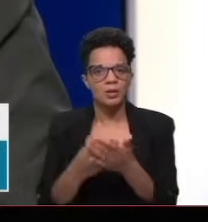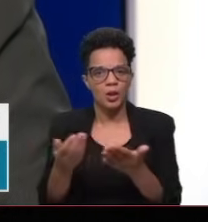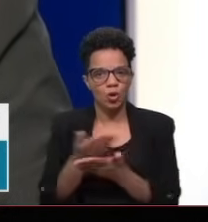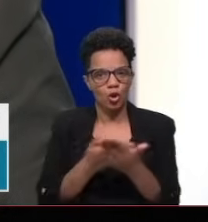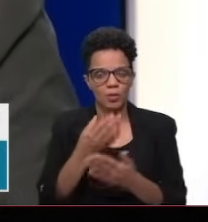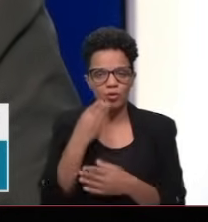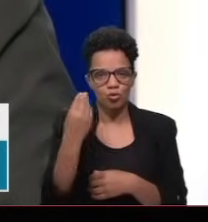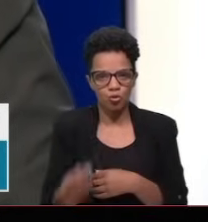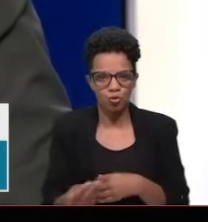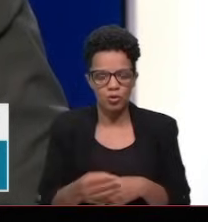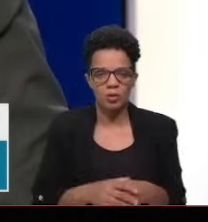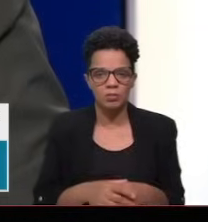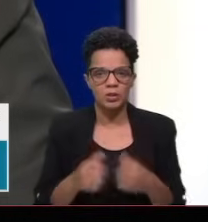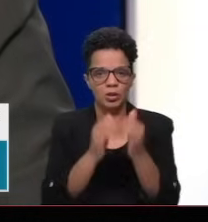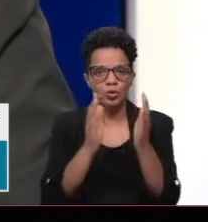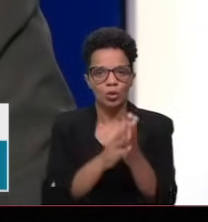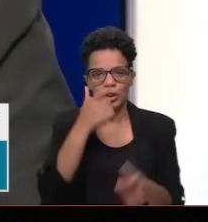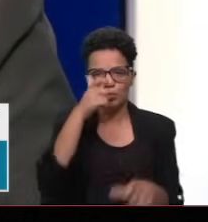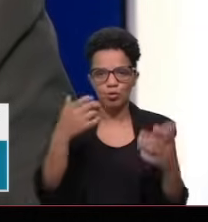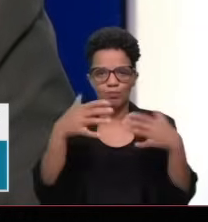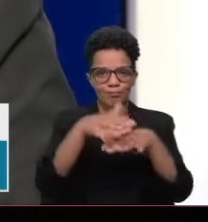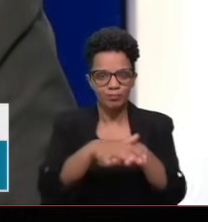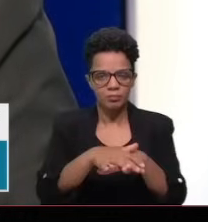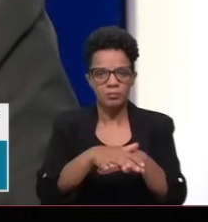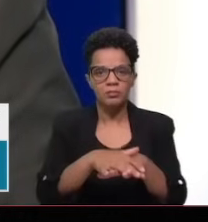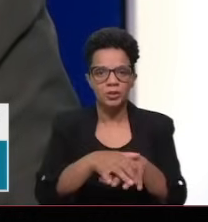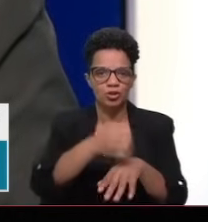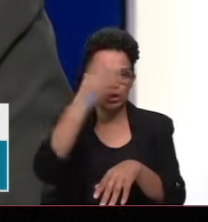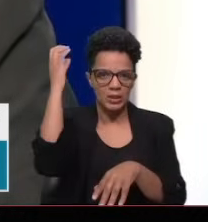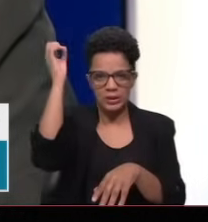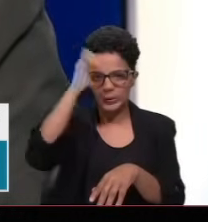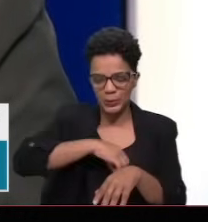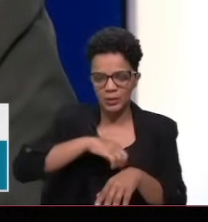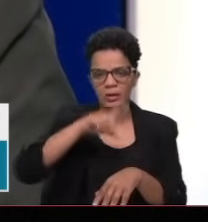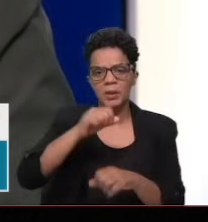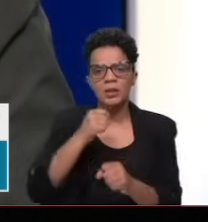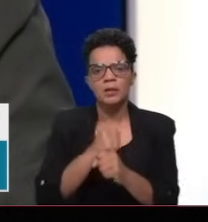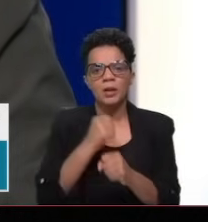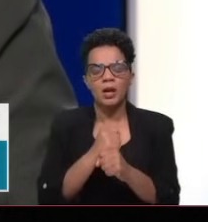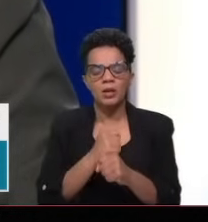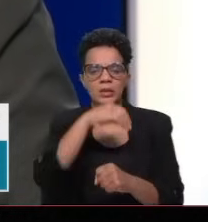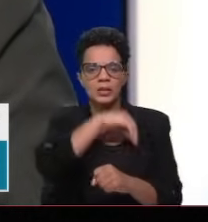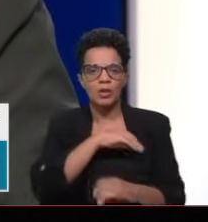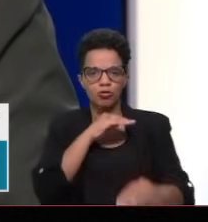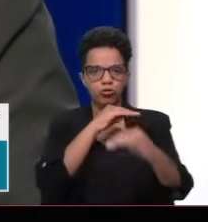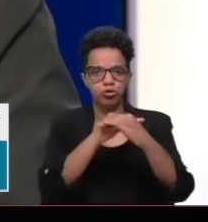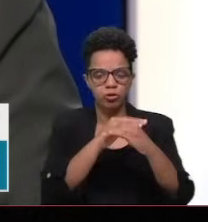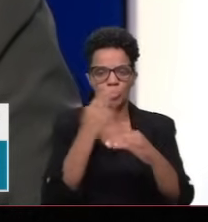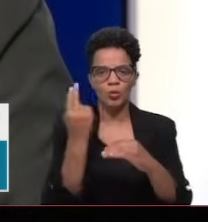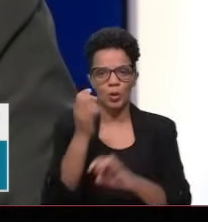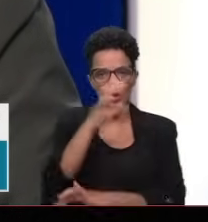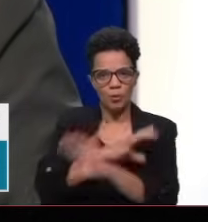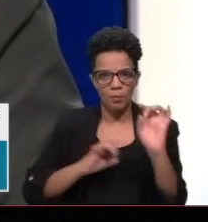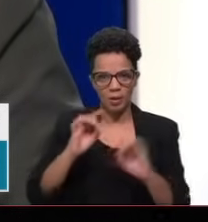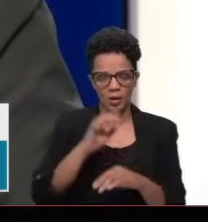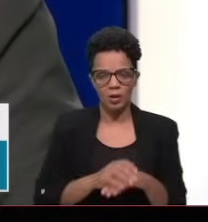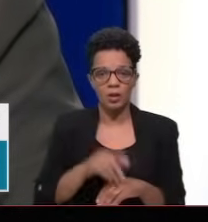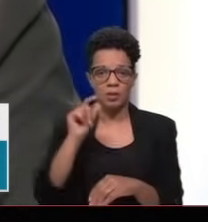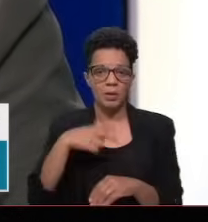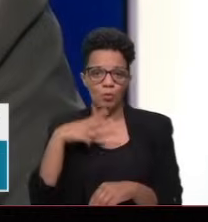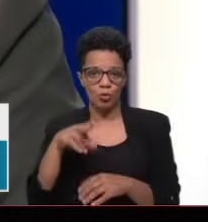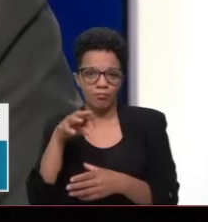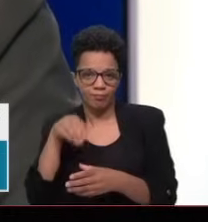mais justa que integre toda a gente que não deixe ninguém para trás temos trabalhar ainda na igualdade salarial a nível da União Europeia como como em